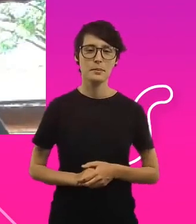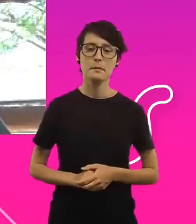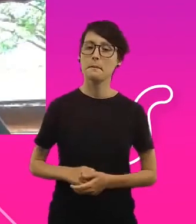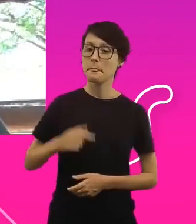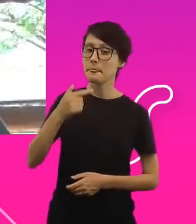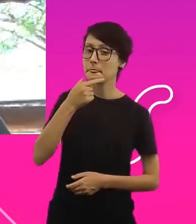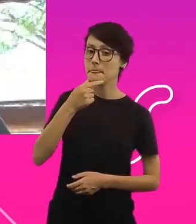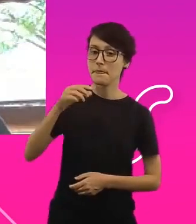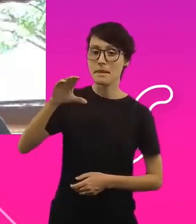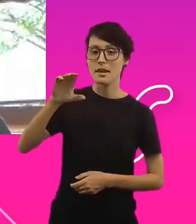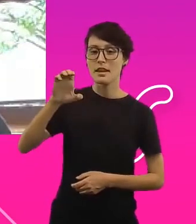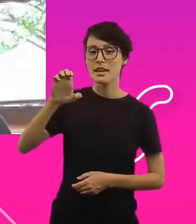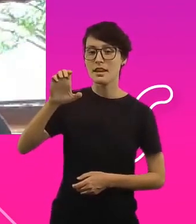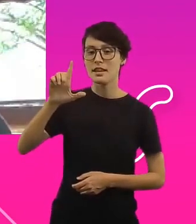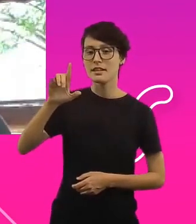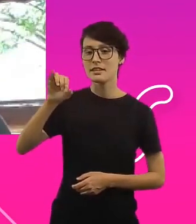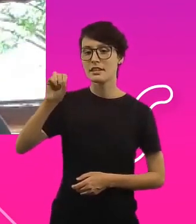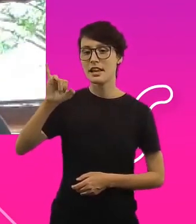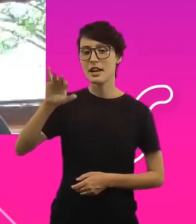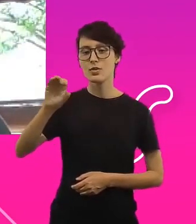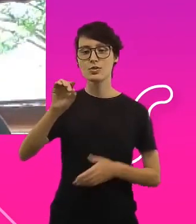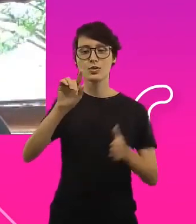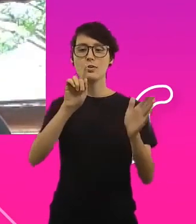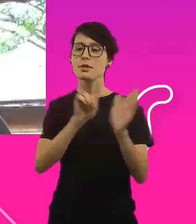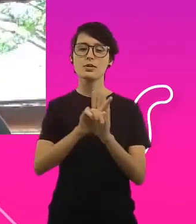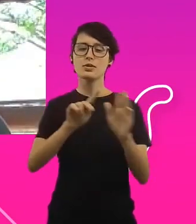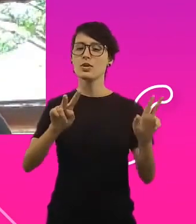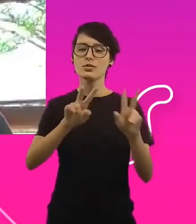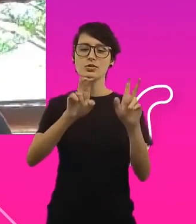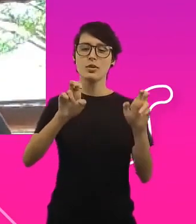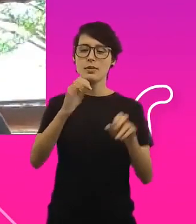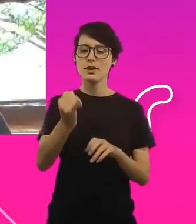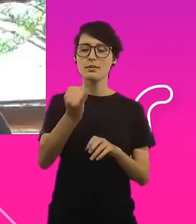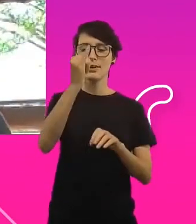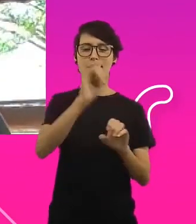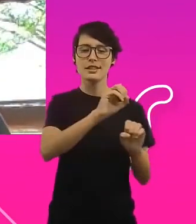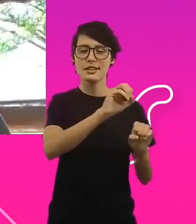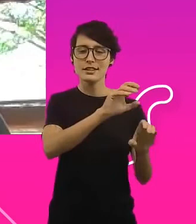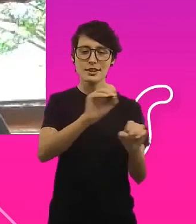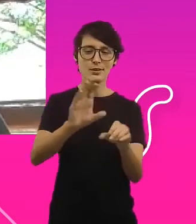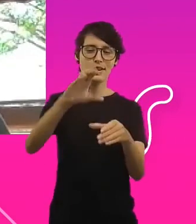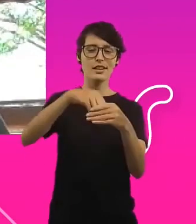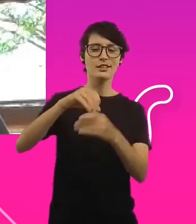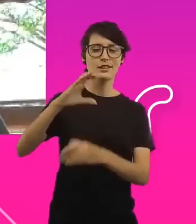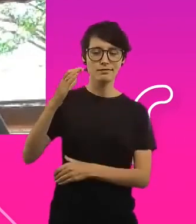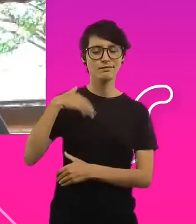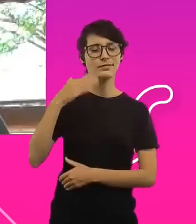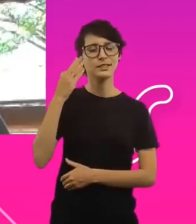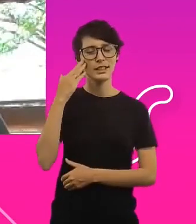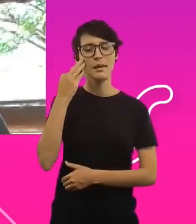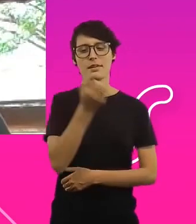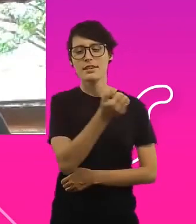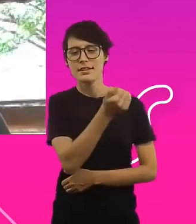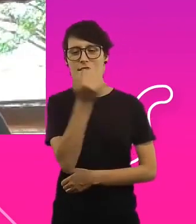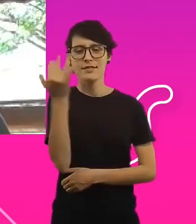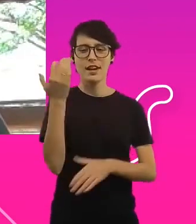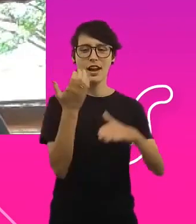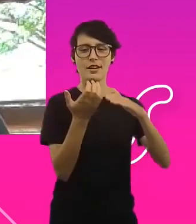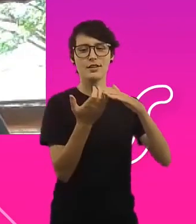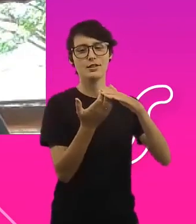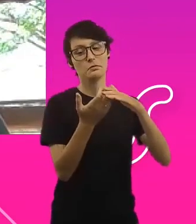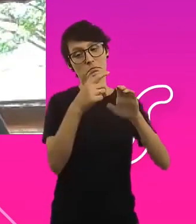a importância da educação para o crédito. A gente sabe que muitos empreendedores em vulnerabilidade,